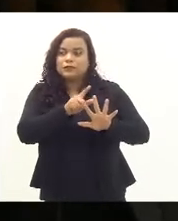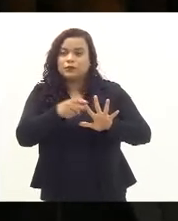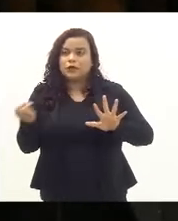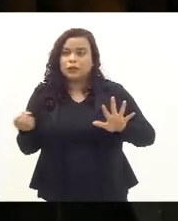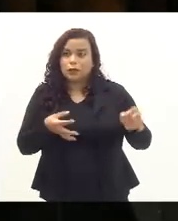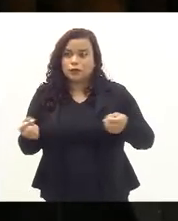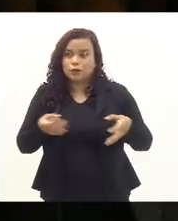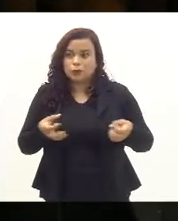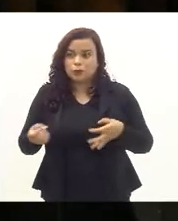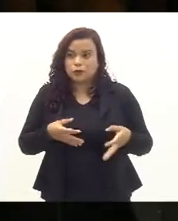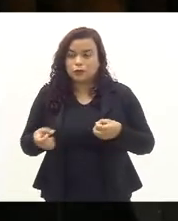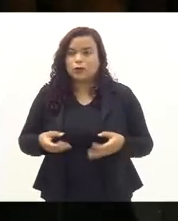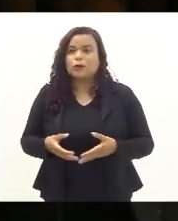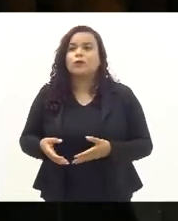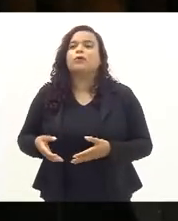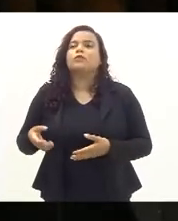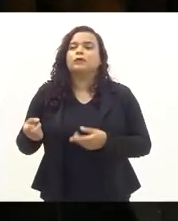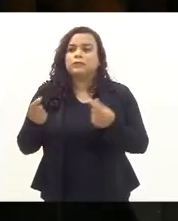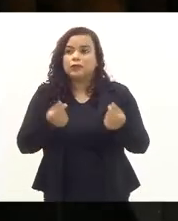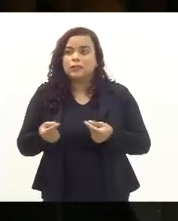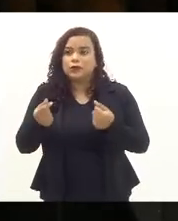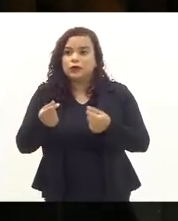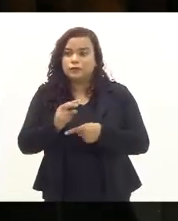modernização tributário-fiscal